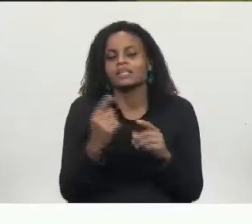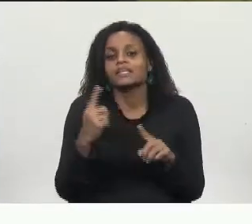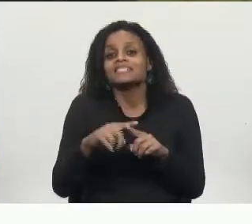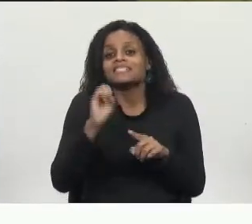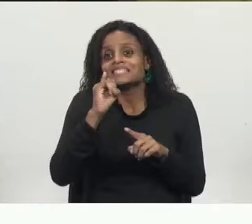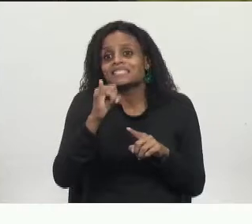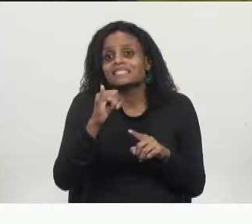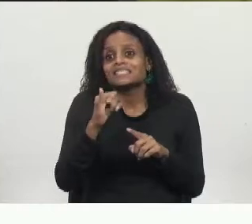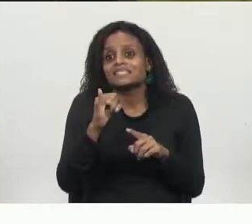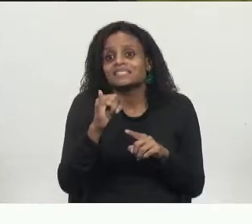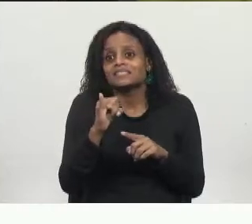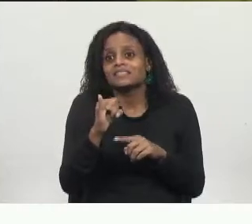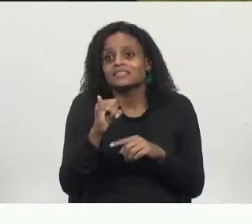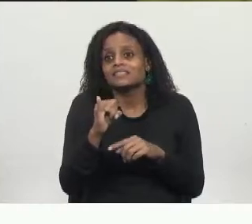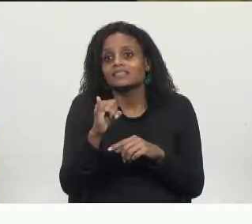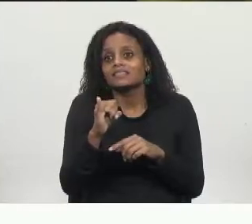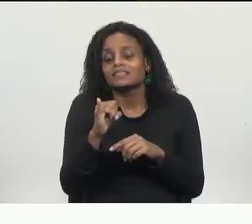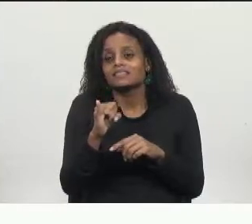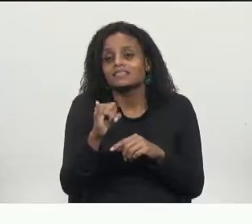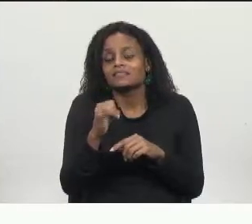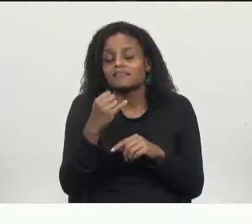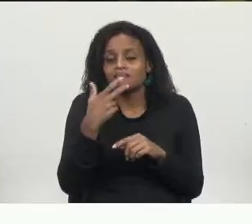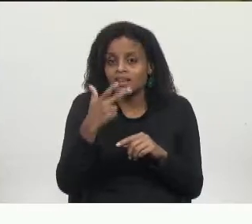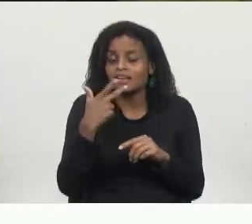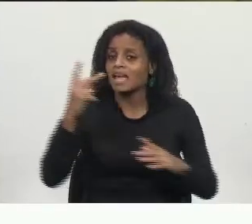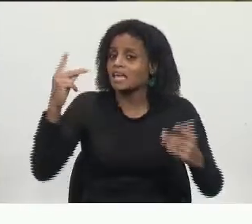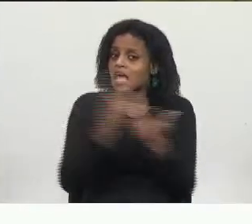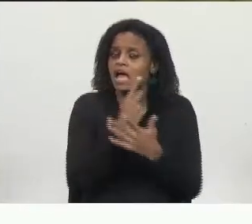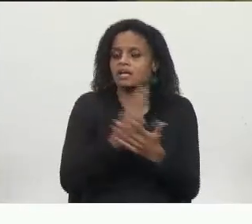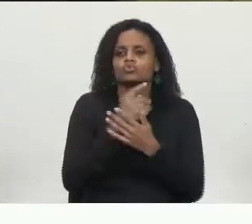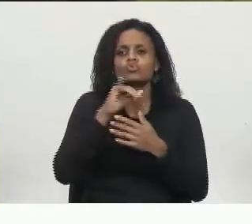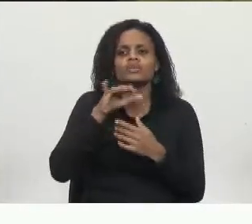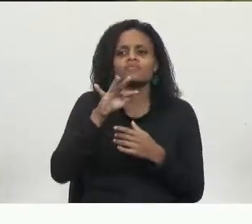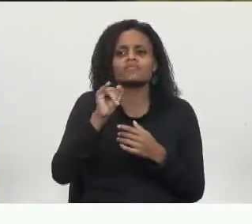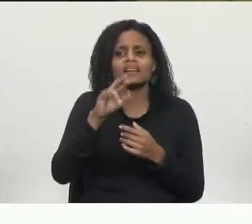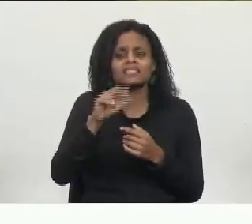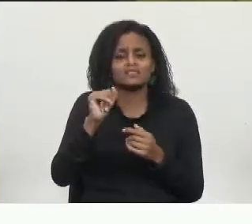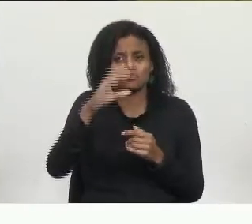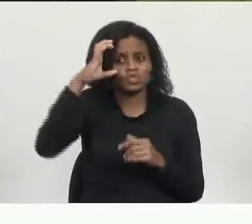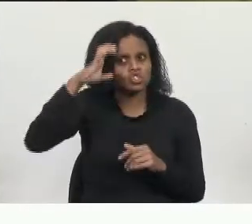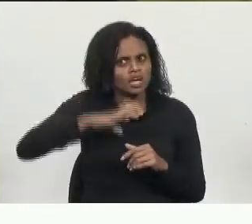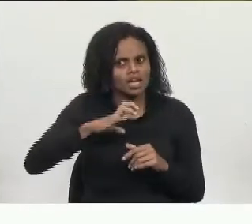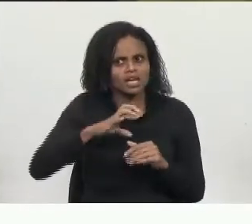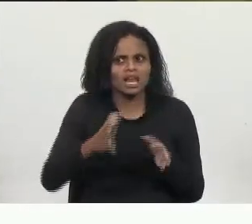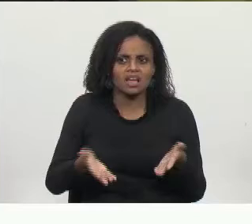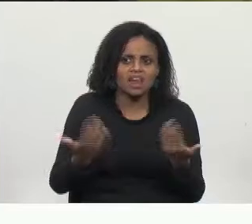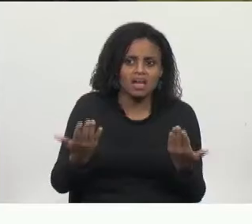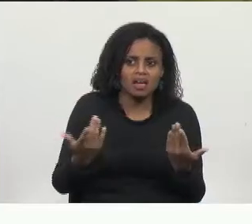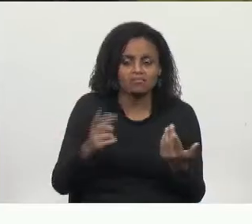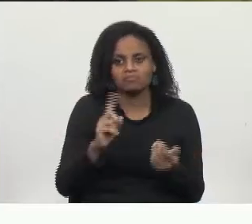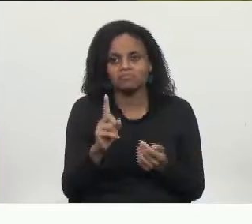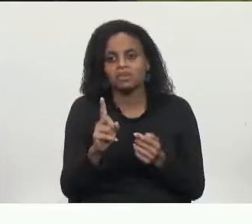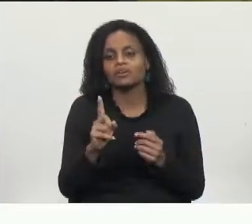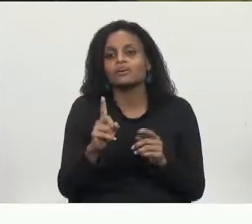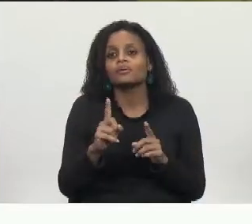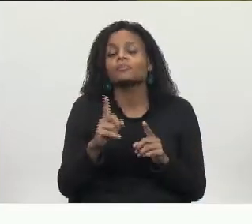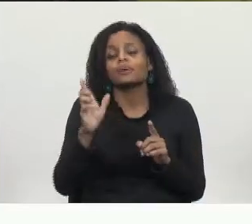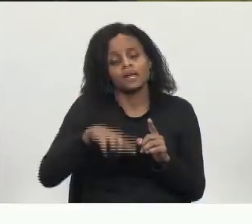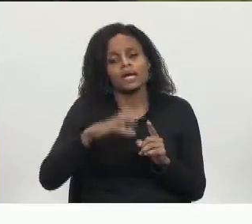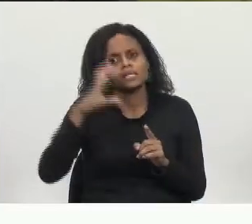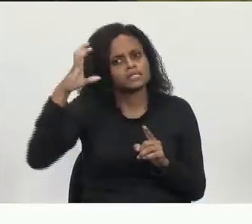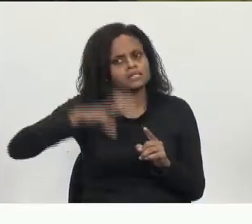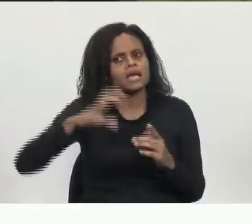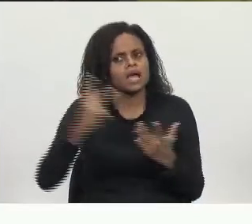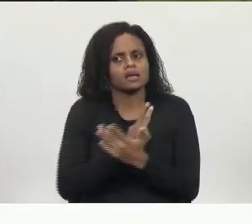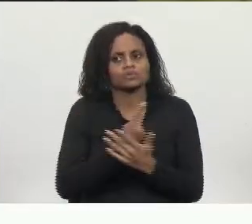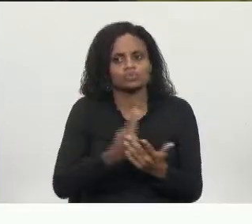disciplinar, e ele não fala se a infração é leve, média, se ele fala se é grave, mas ele fala constituindo infração